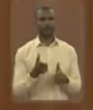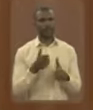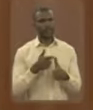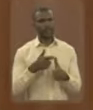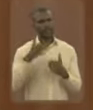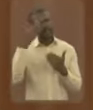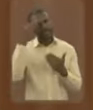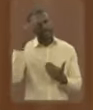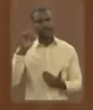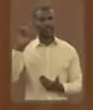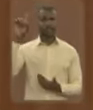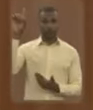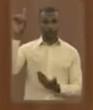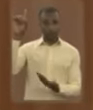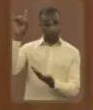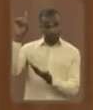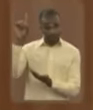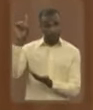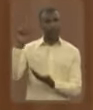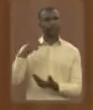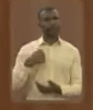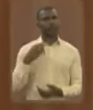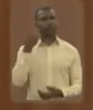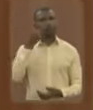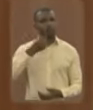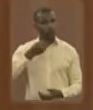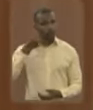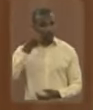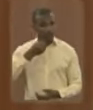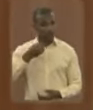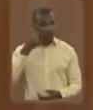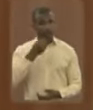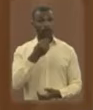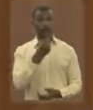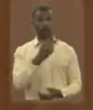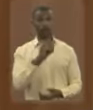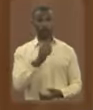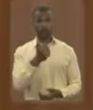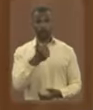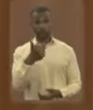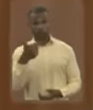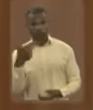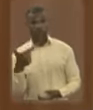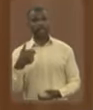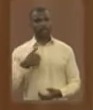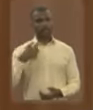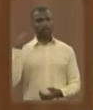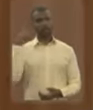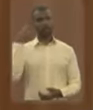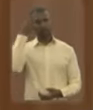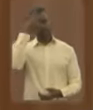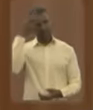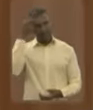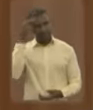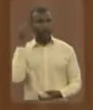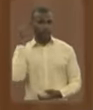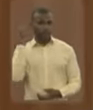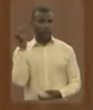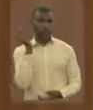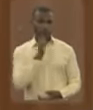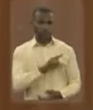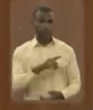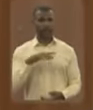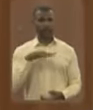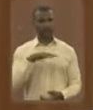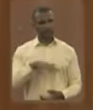agradecer a Deus ter me dado a oportunidade em 2012 ser eleito prefeito de Santo André é a